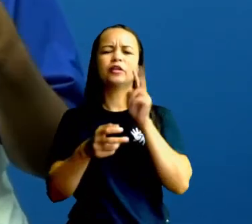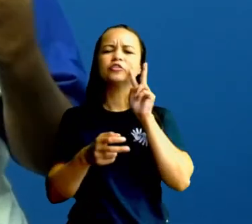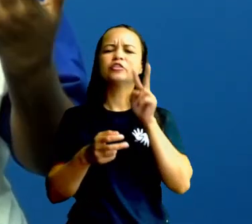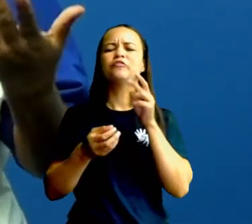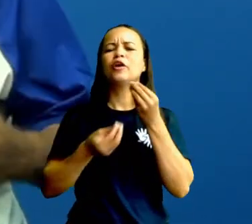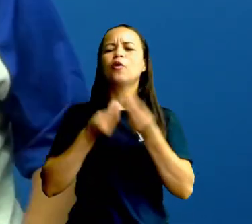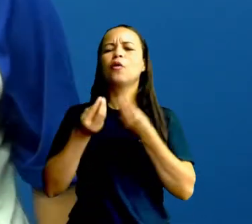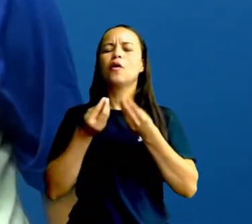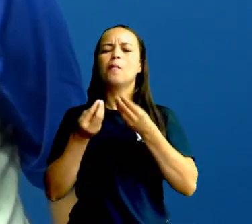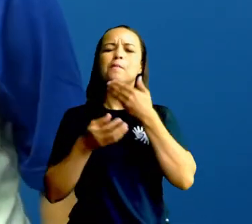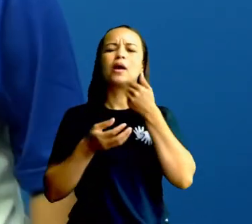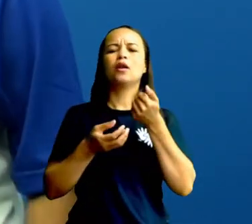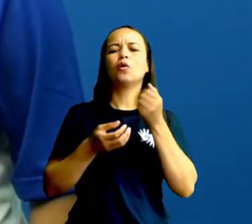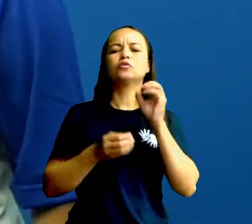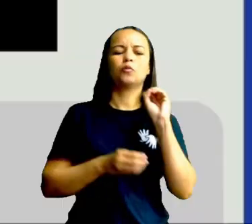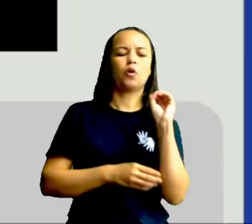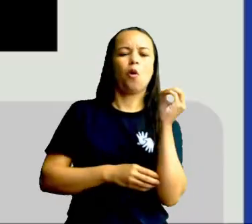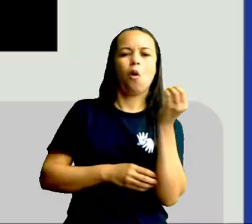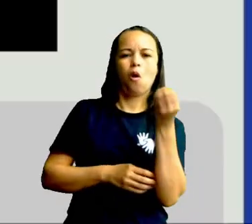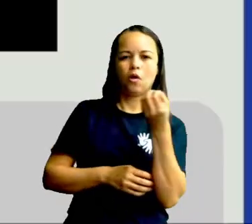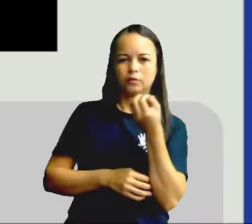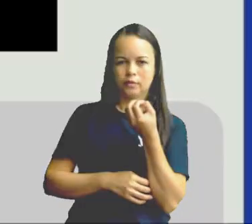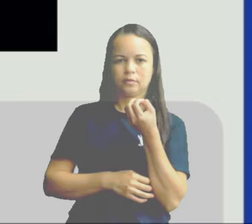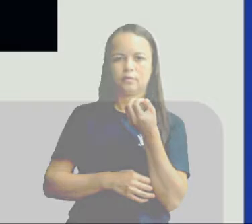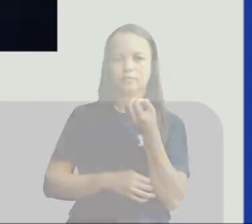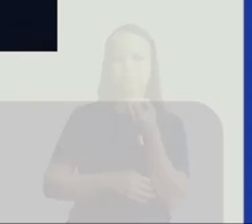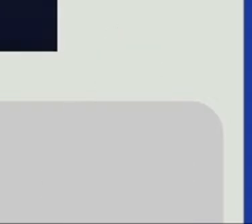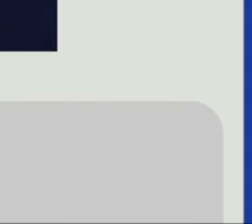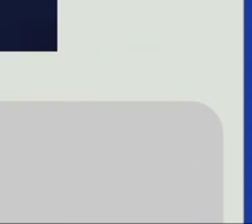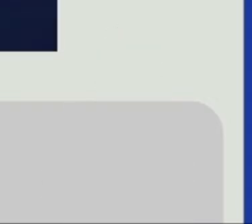é esse movimento de rotação. Vamos lá?